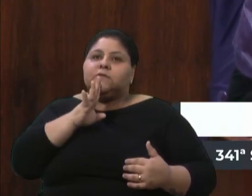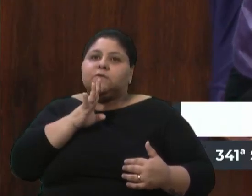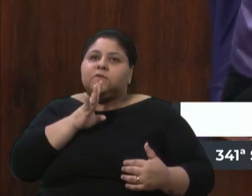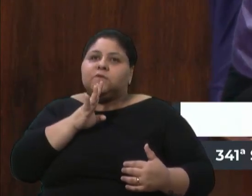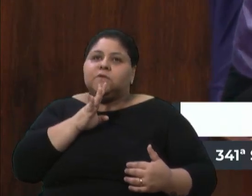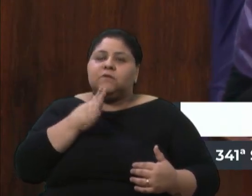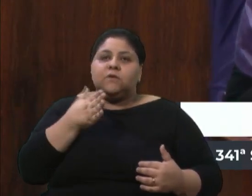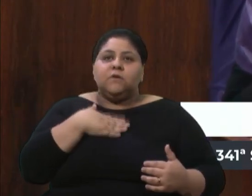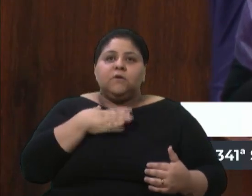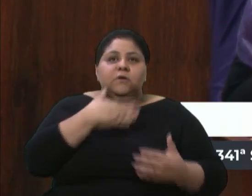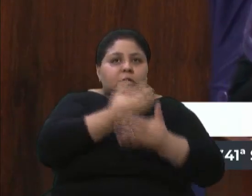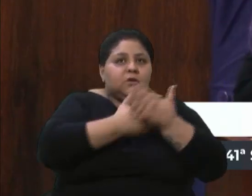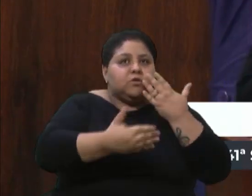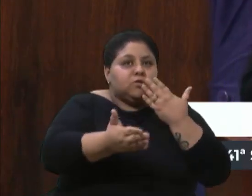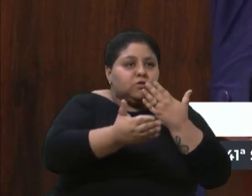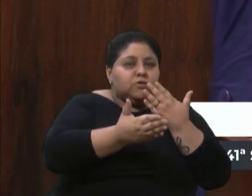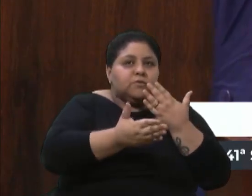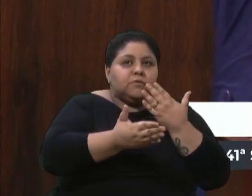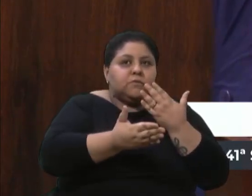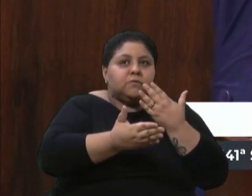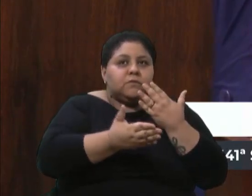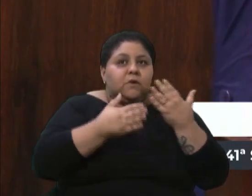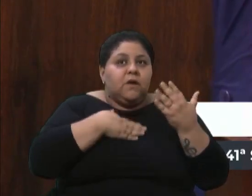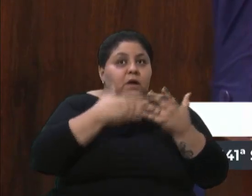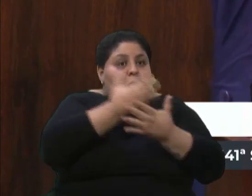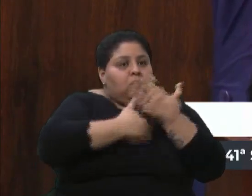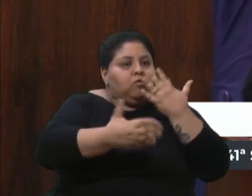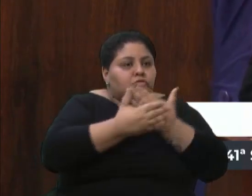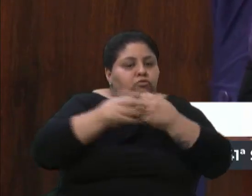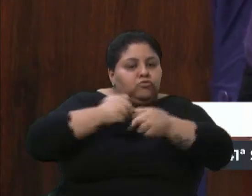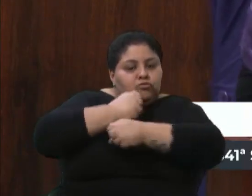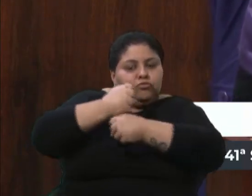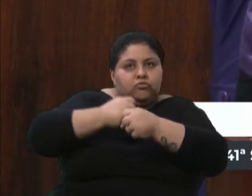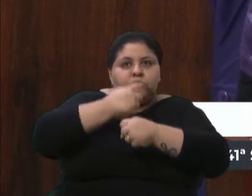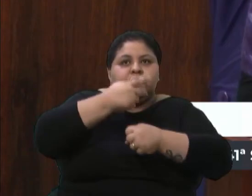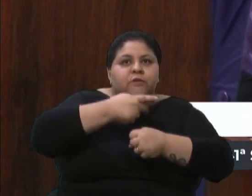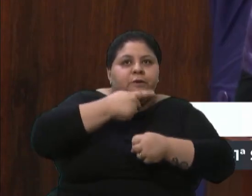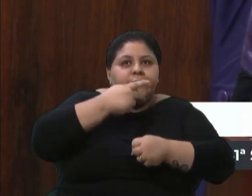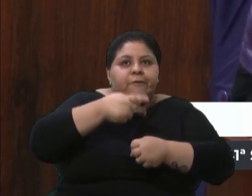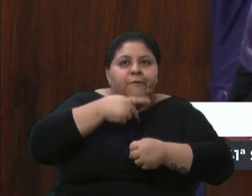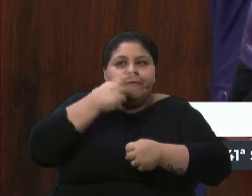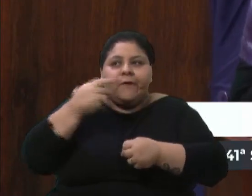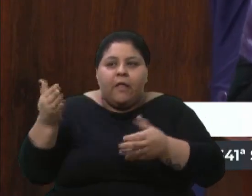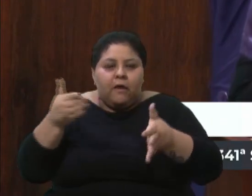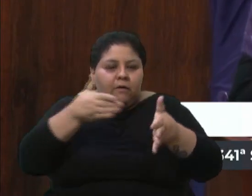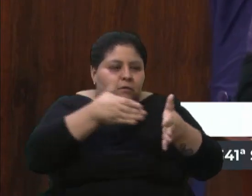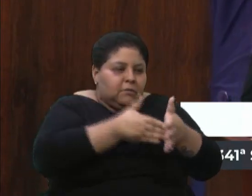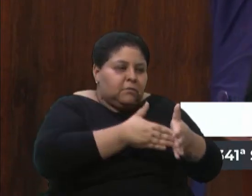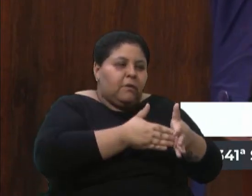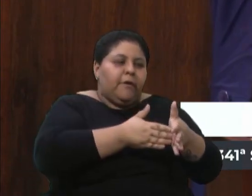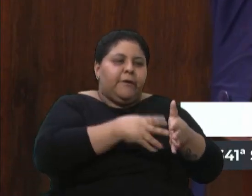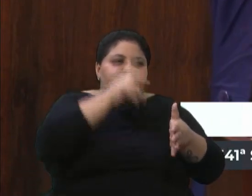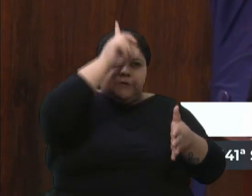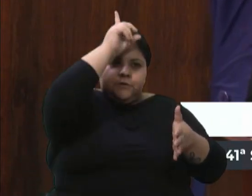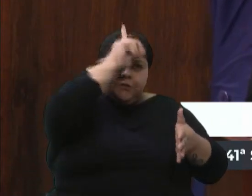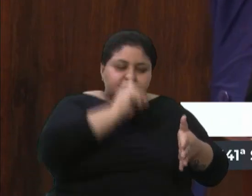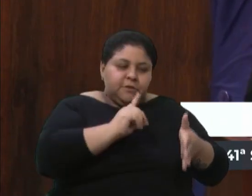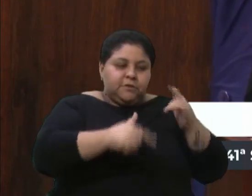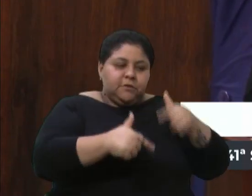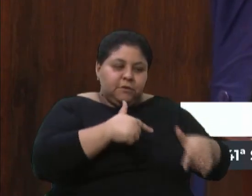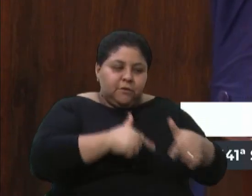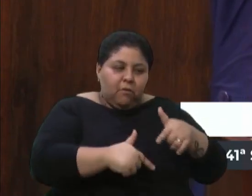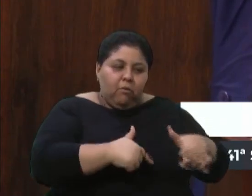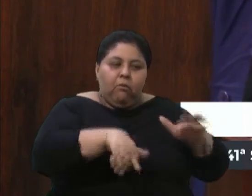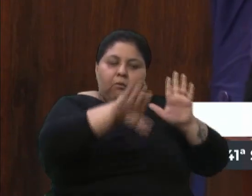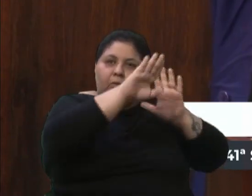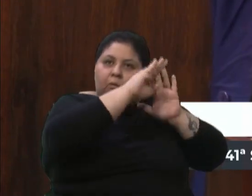ia todas as noites, todos os anos, falar para aqueles estudantes sobre direito trabalhista, sobre questões